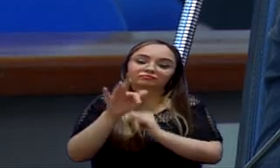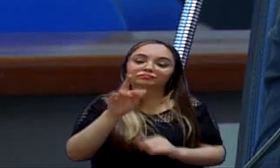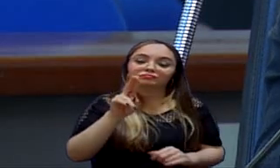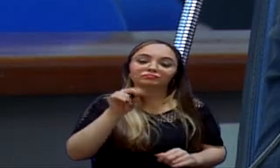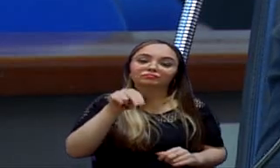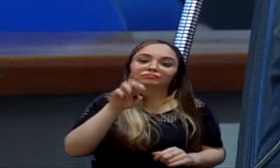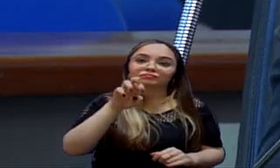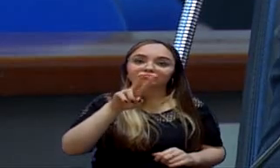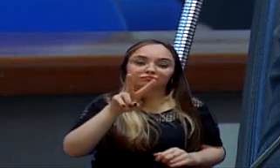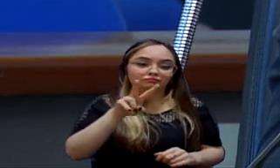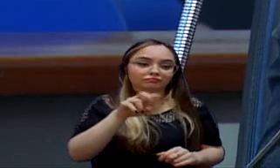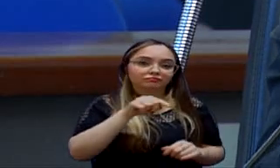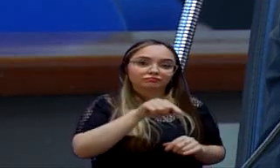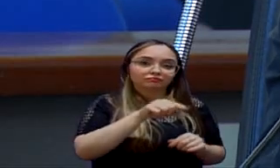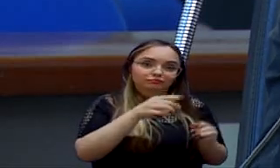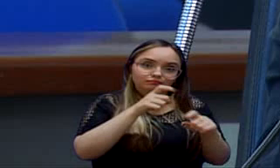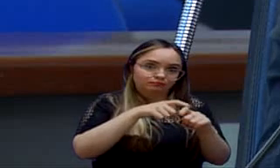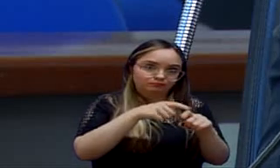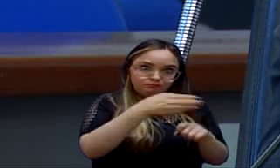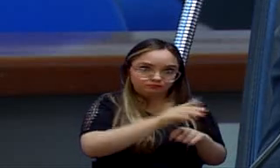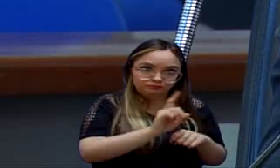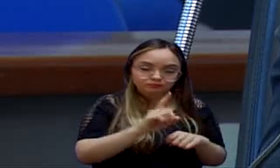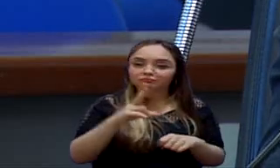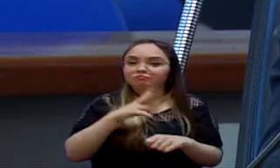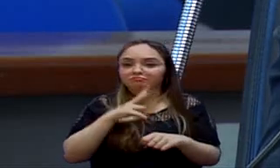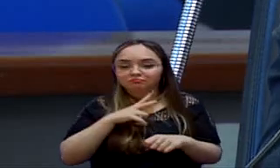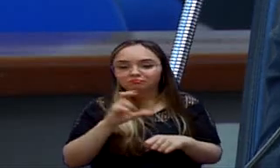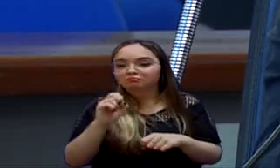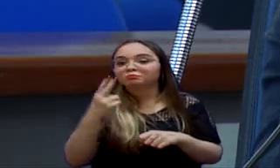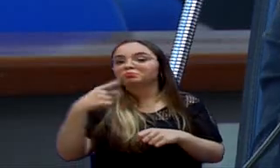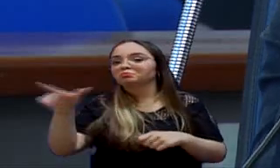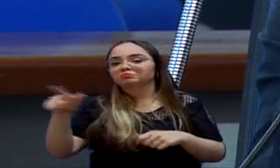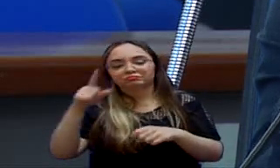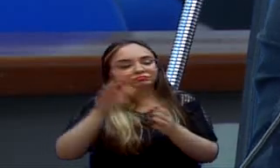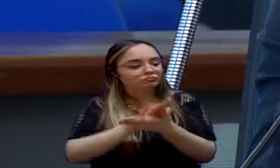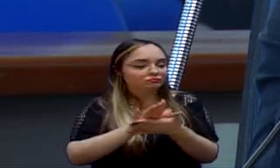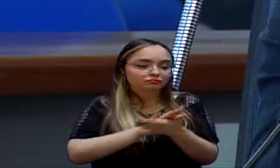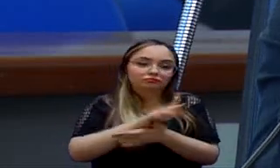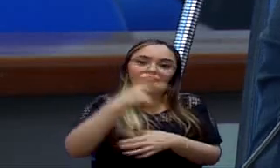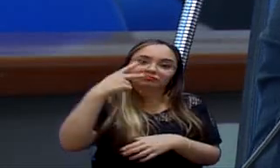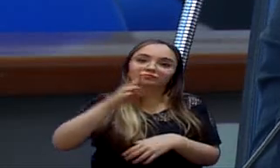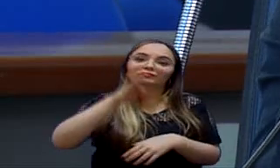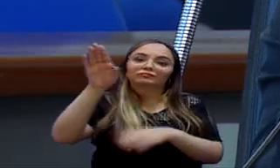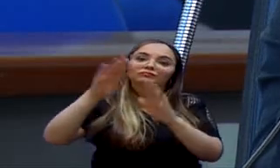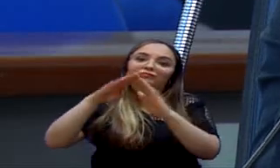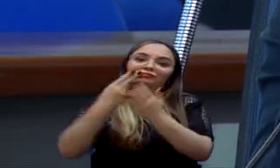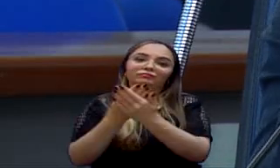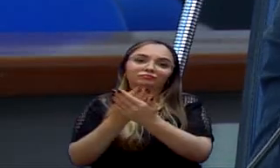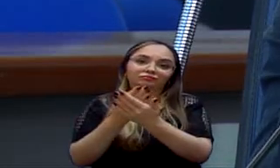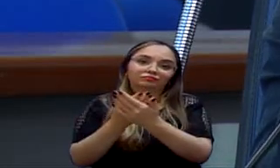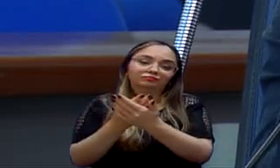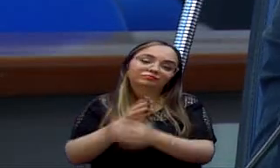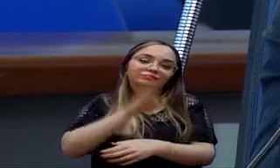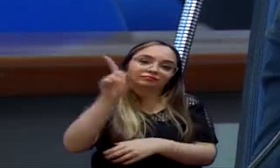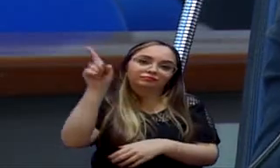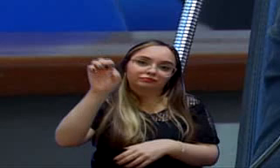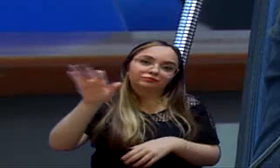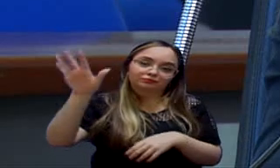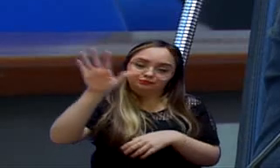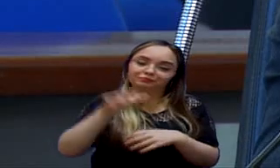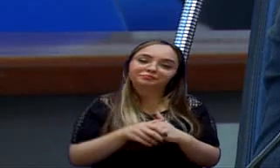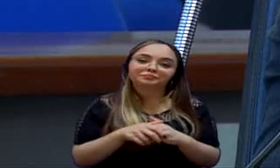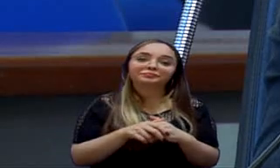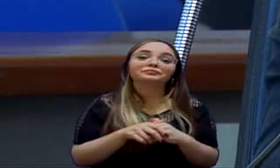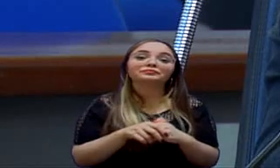nem um outro pensa hoje e nem mesmo particular nesse período um outro caso é um outro profissional excelente que a